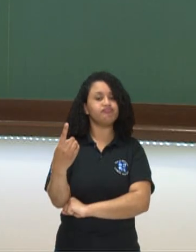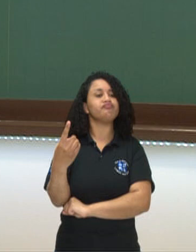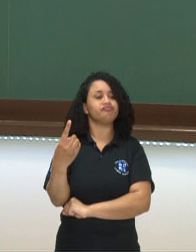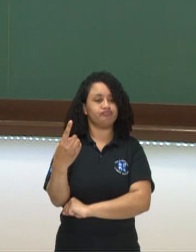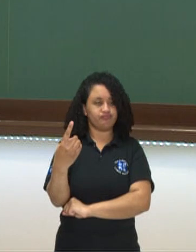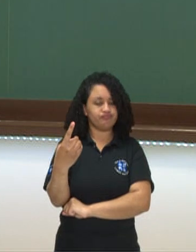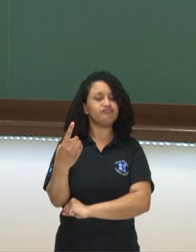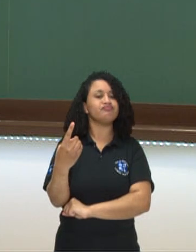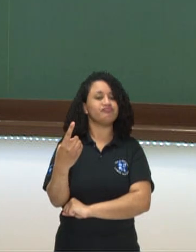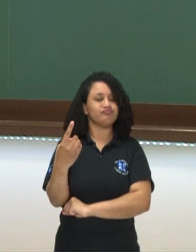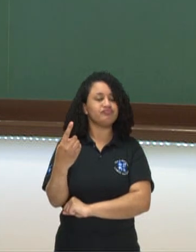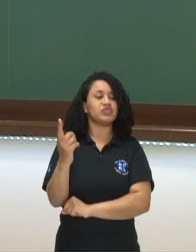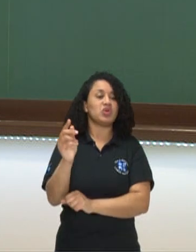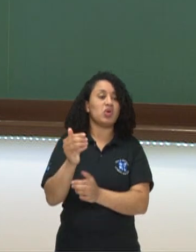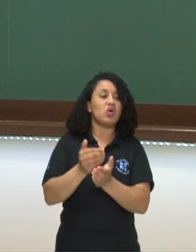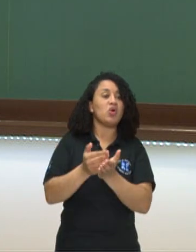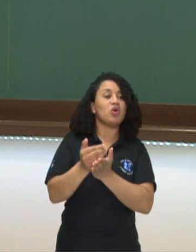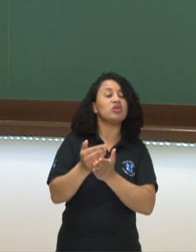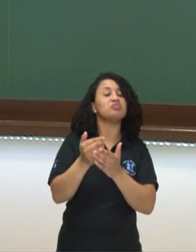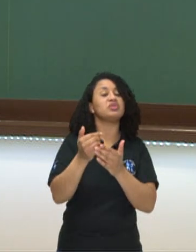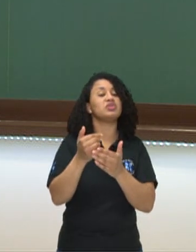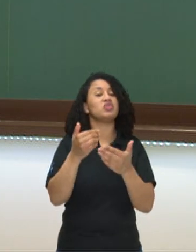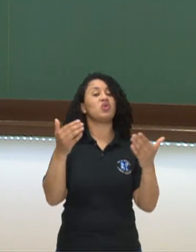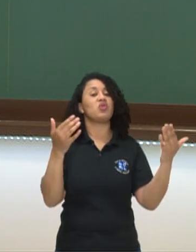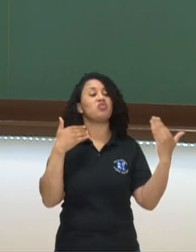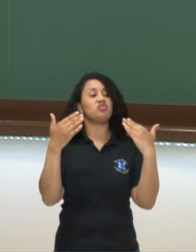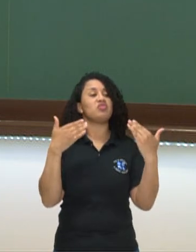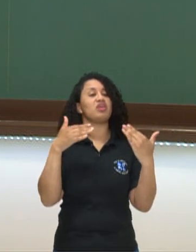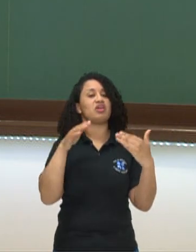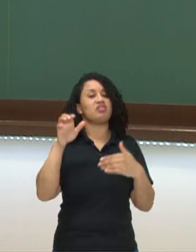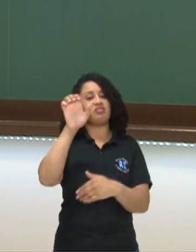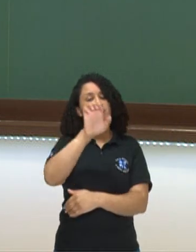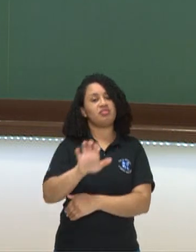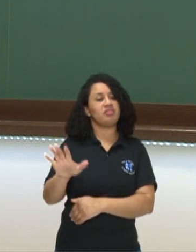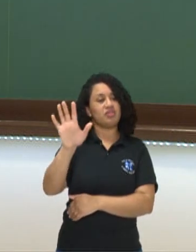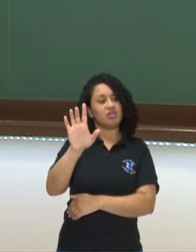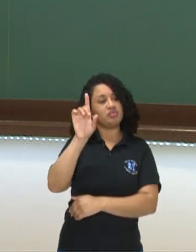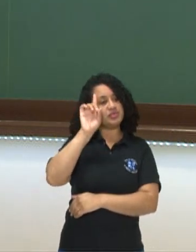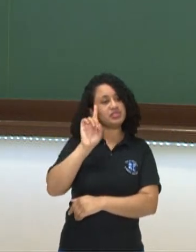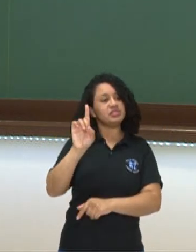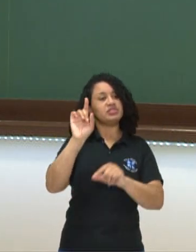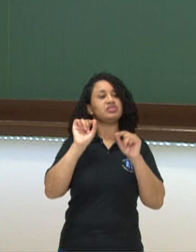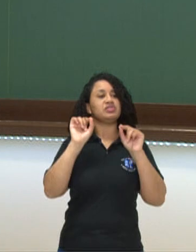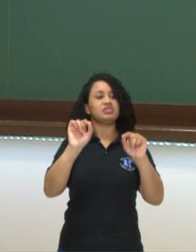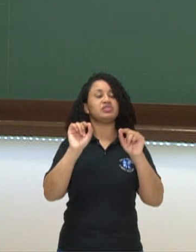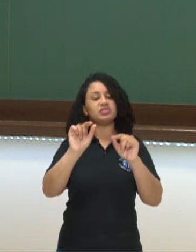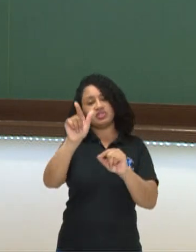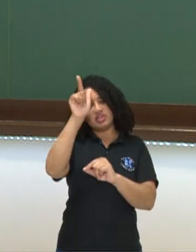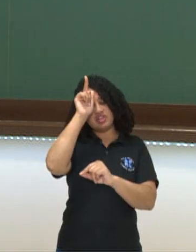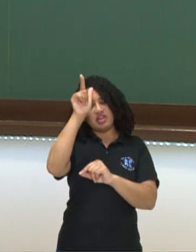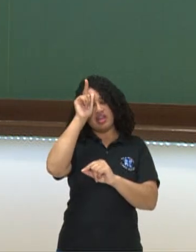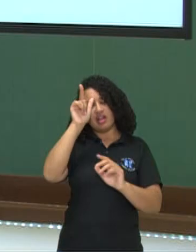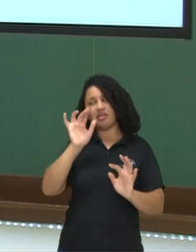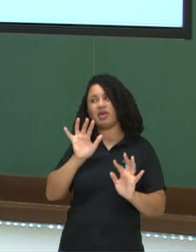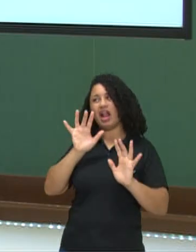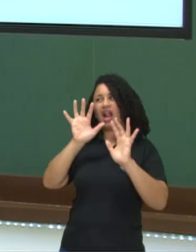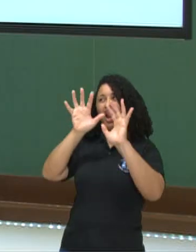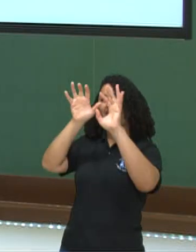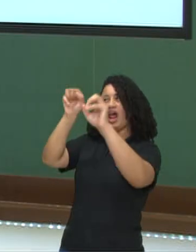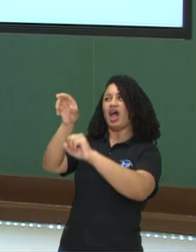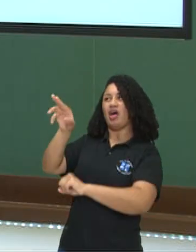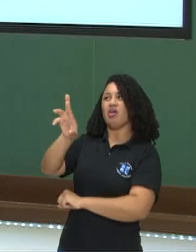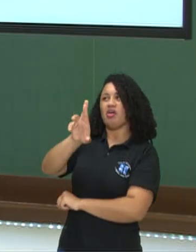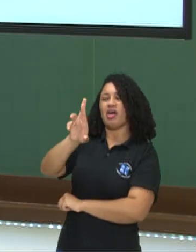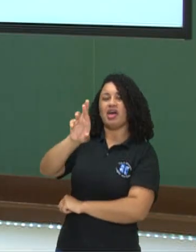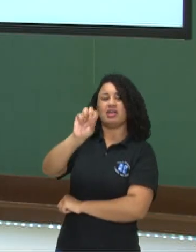1941, início do verão europeu, neste dia, a Alemanha atacou a União Soviética